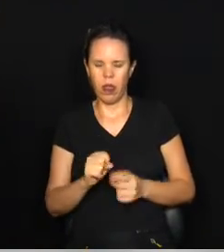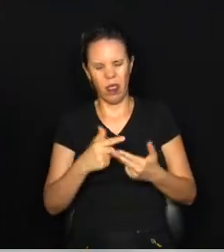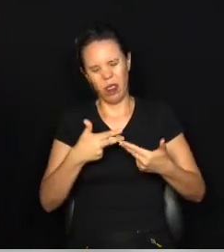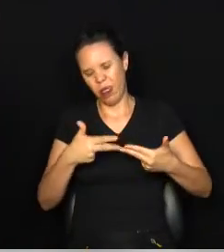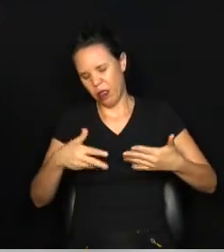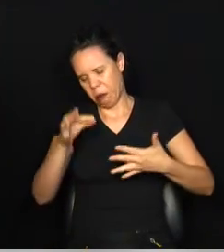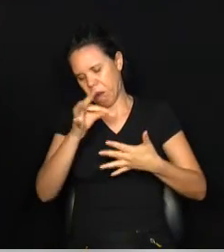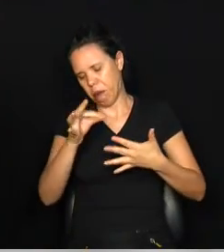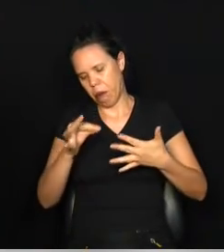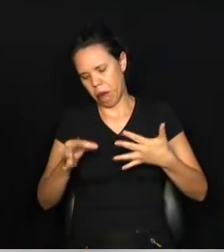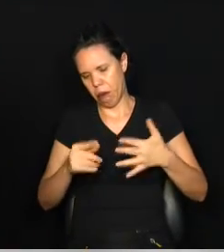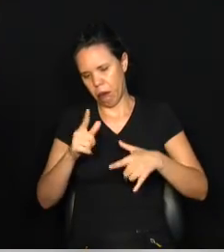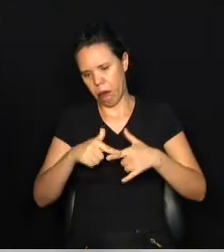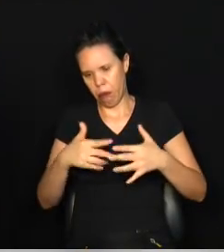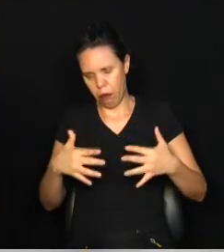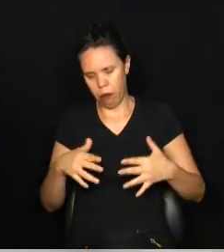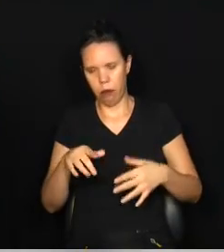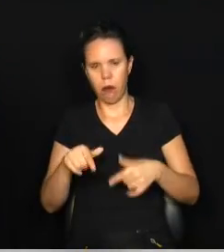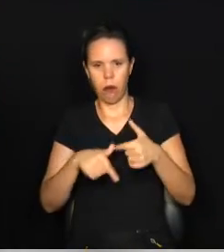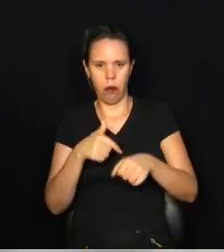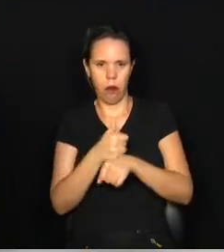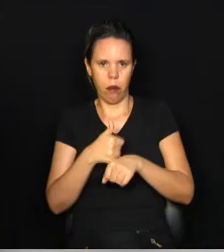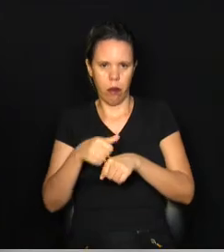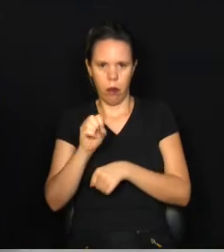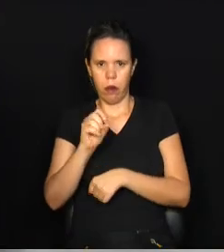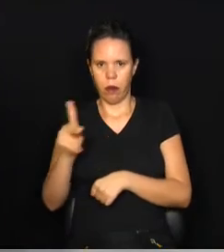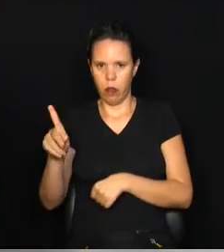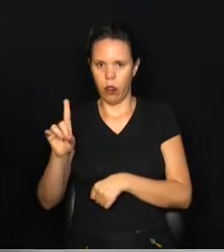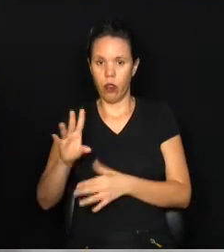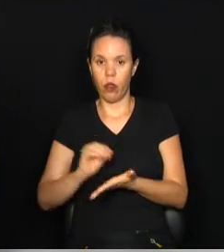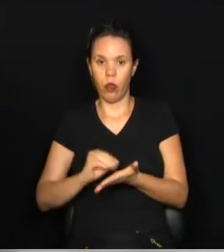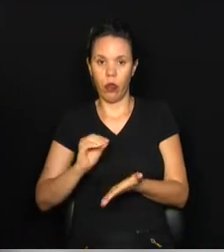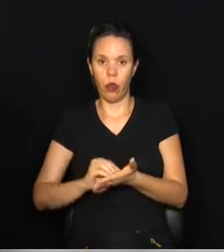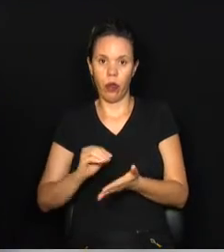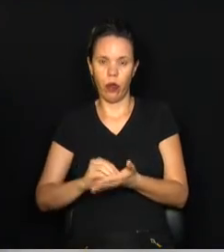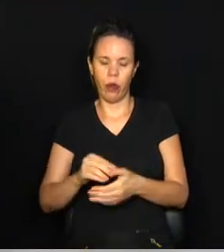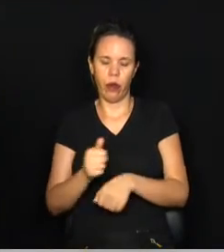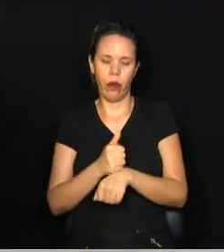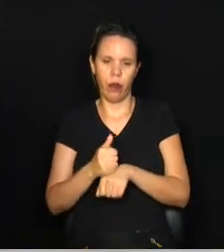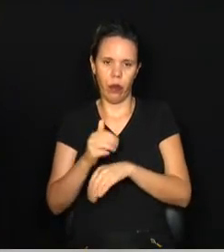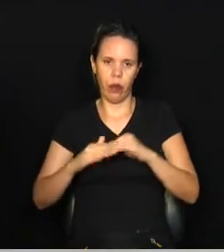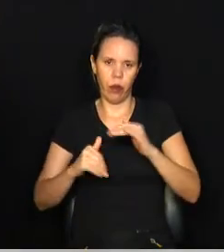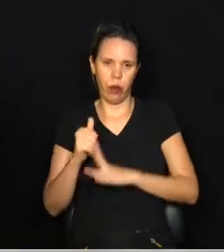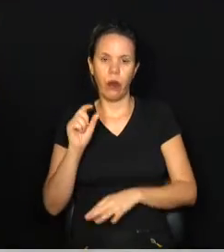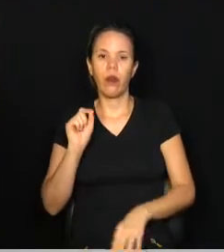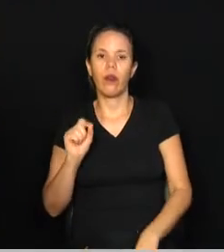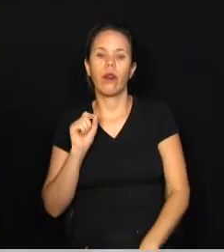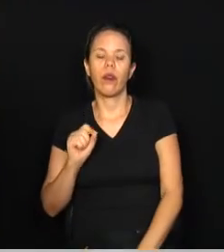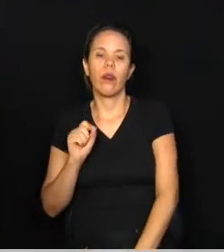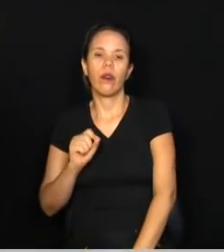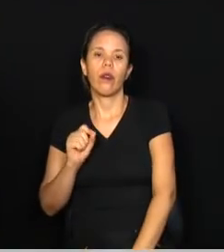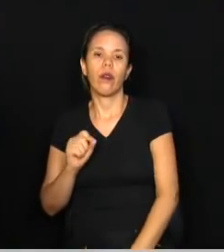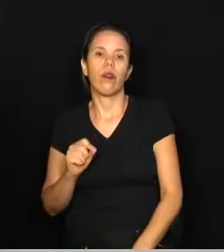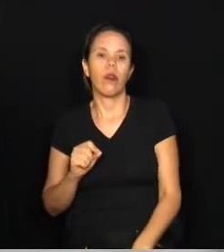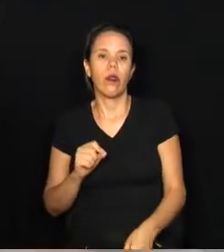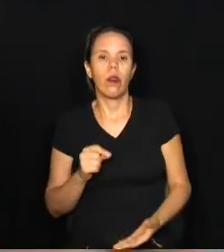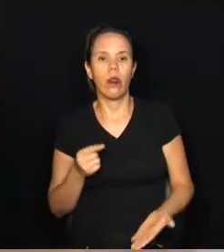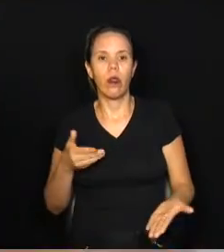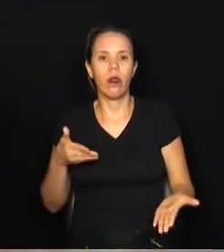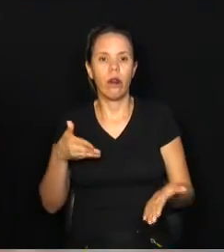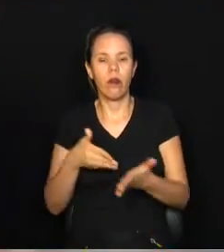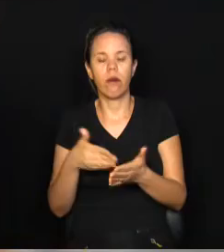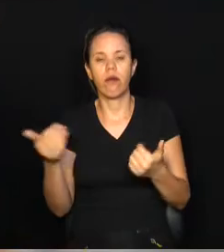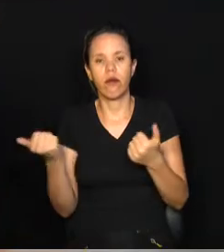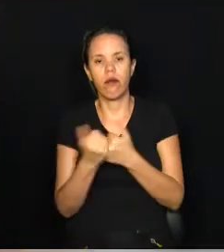prova, o ceratômetro. Só está faltando um profissional ali. E quem é que está usurpando essa cadeira por